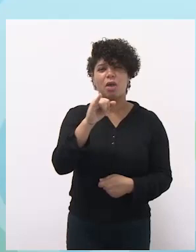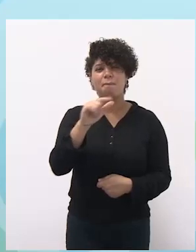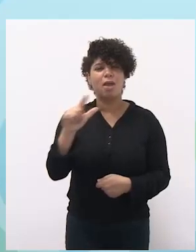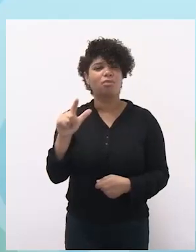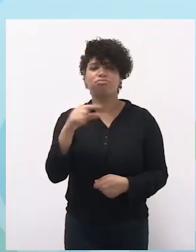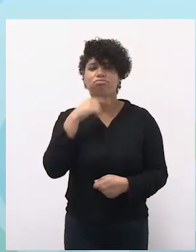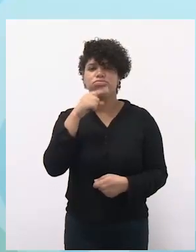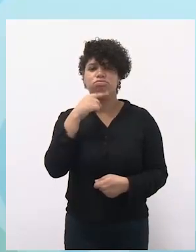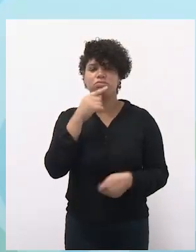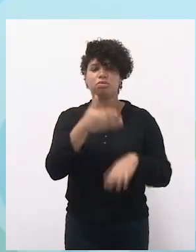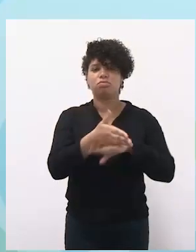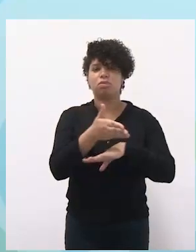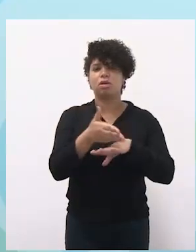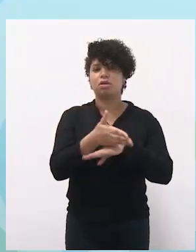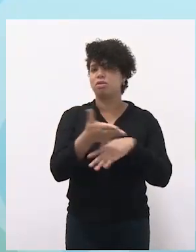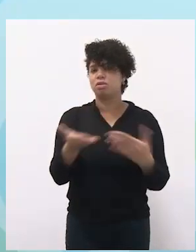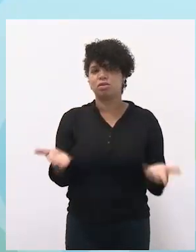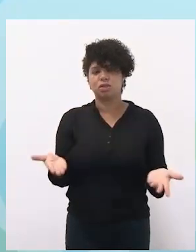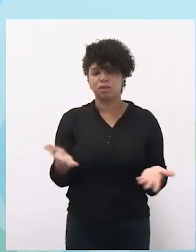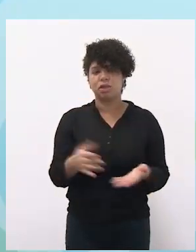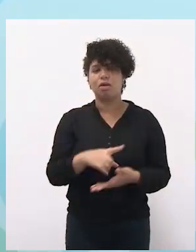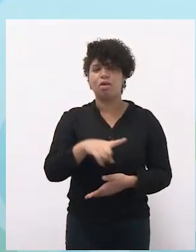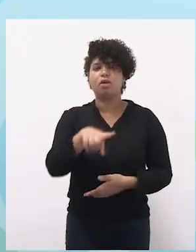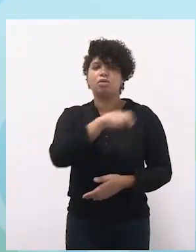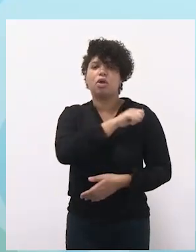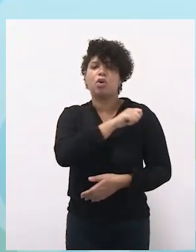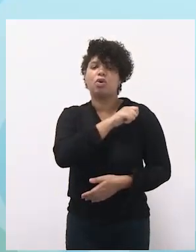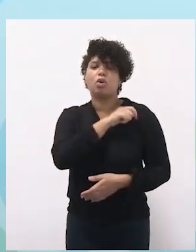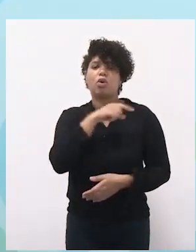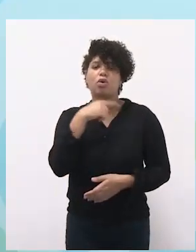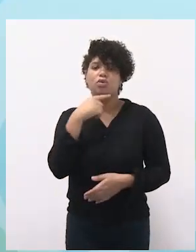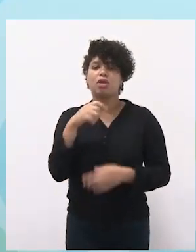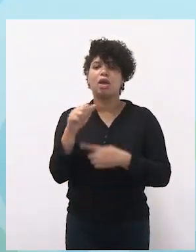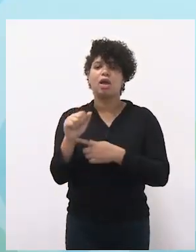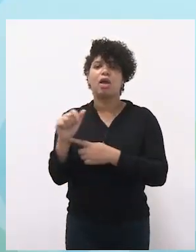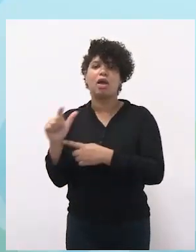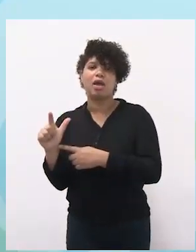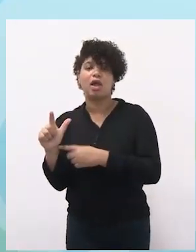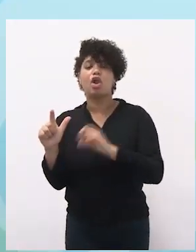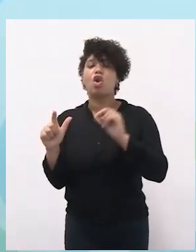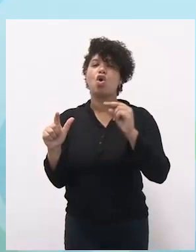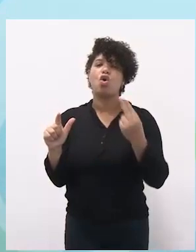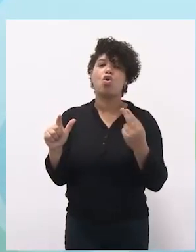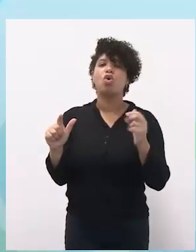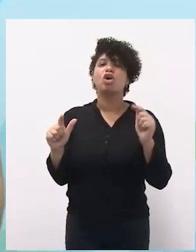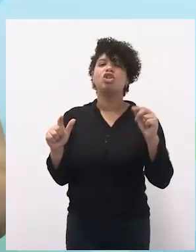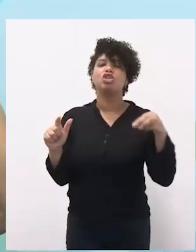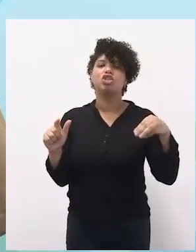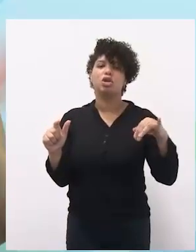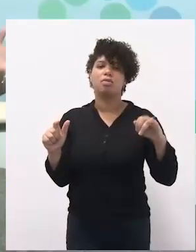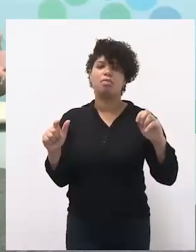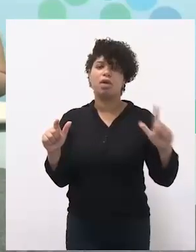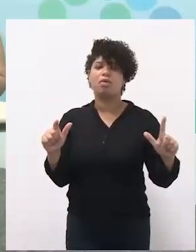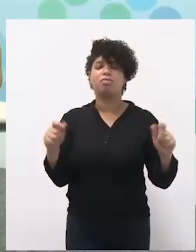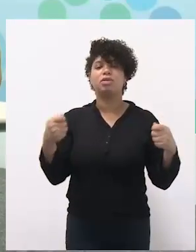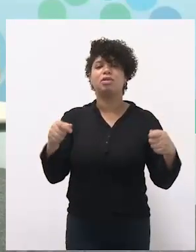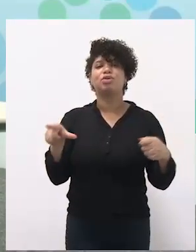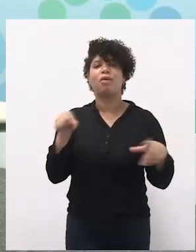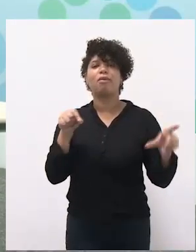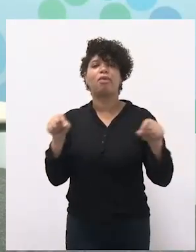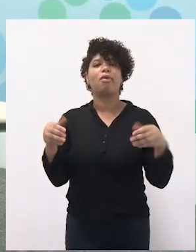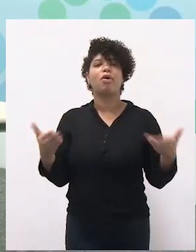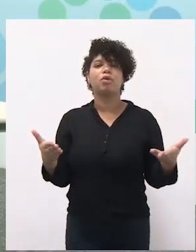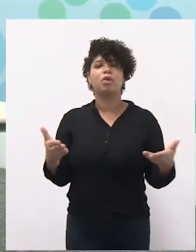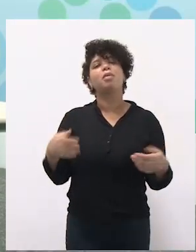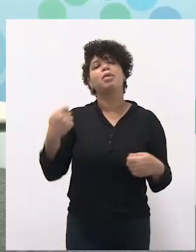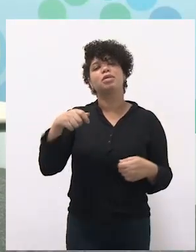turma com o @gmail, não dá para usar o e-mail @al para entrar na turma. Então, gente, é a questão do domínio. Então, se